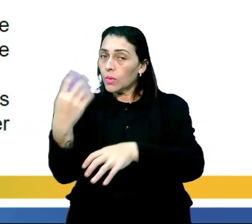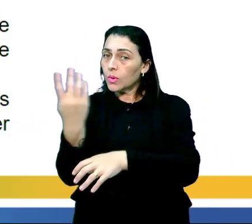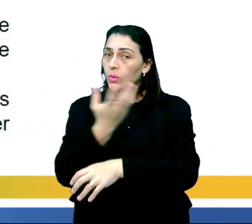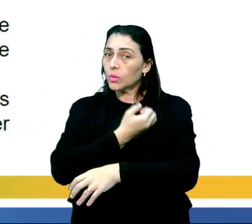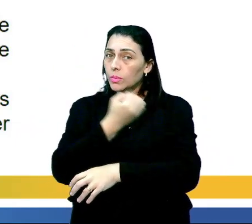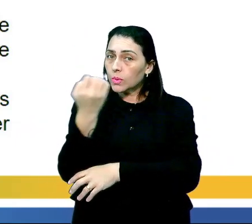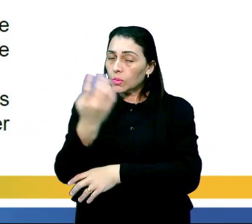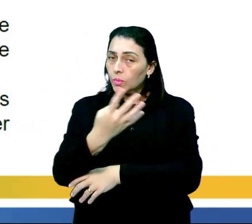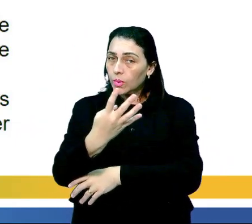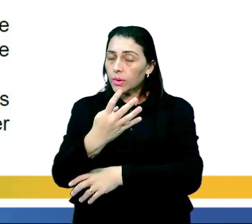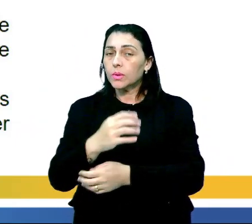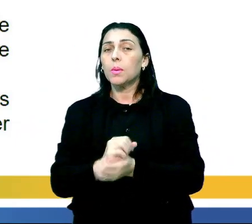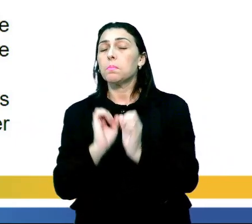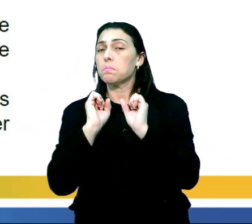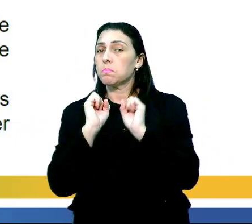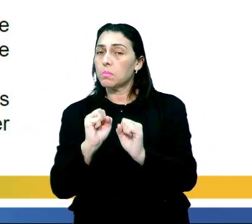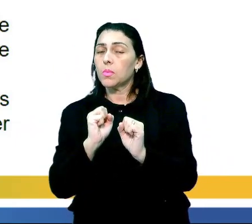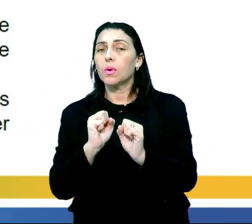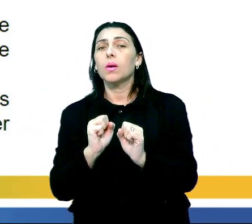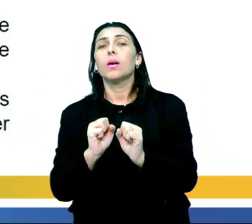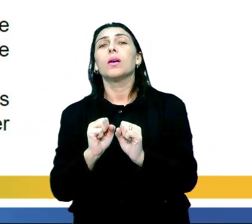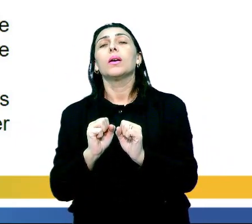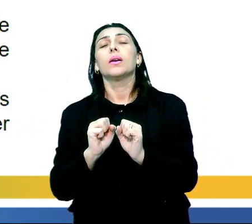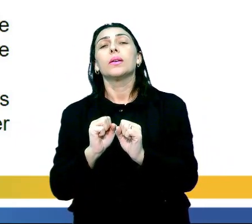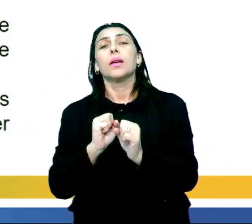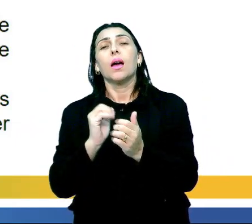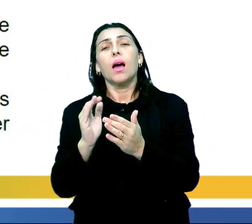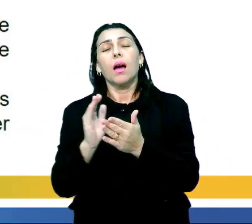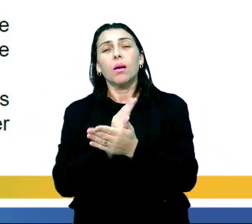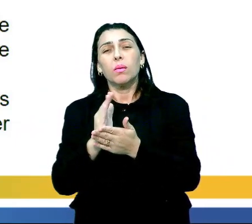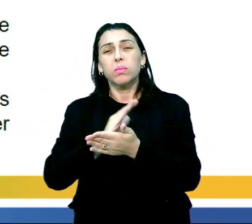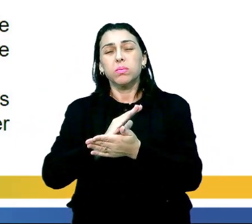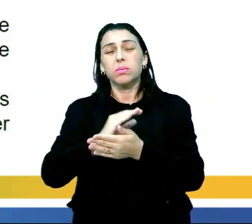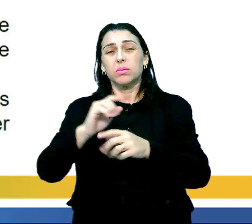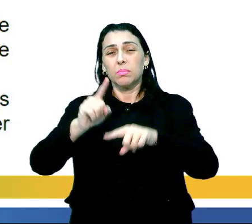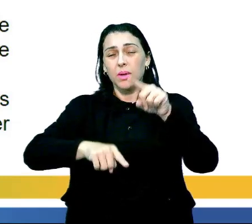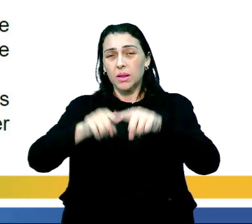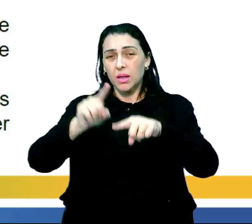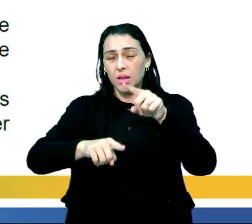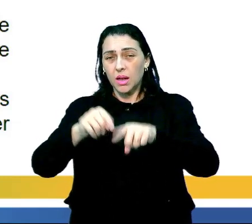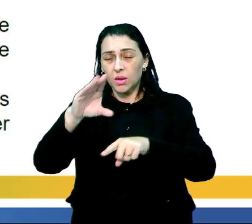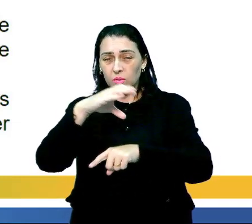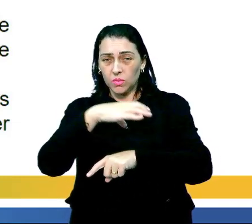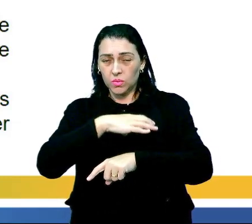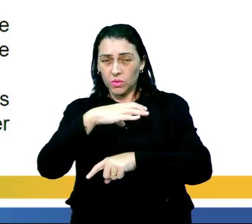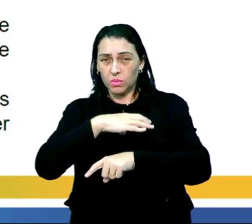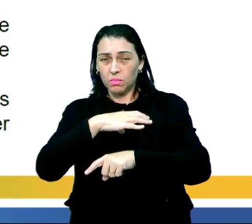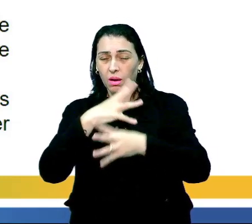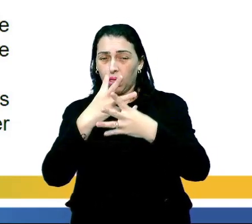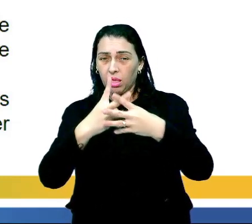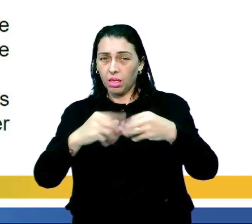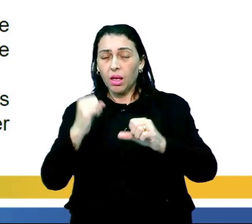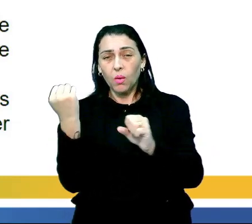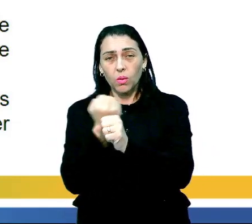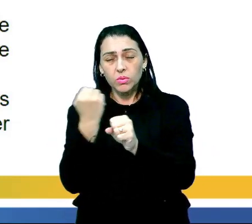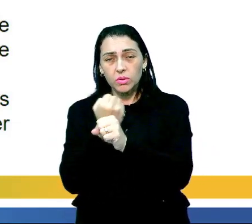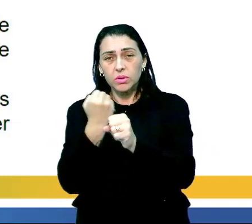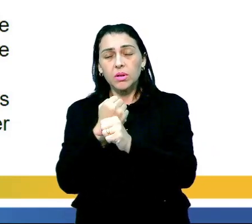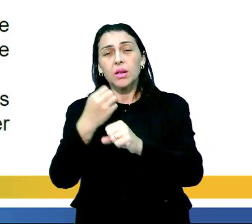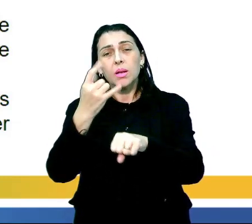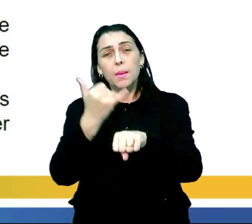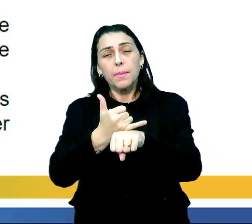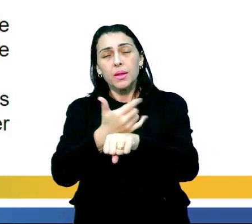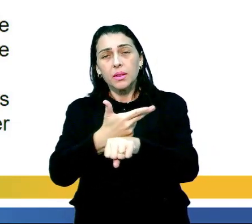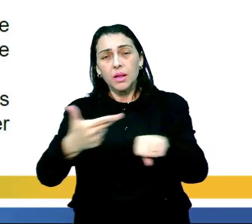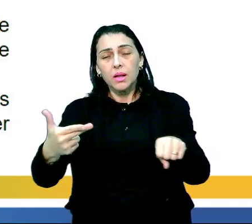4, tá? Podem causar aí a corrosão de materiais urbanos e até mesmo construções, tá?